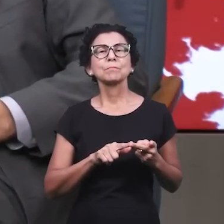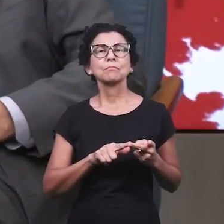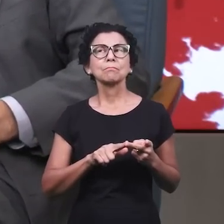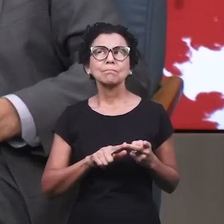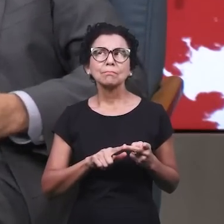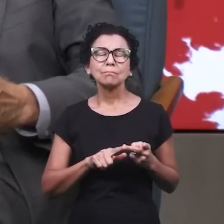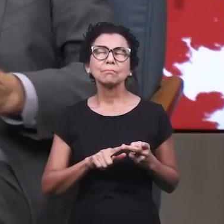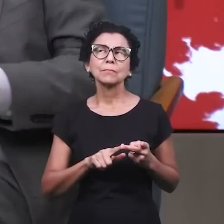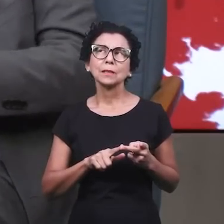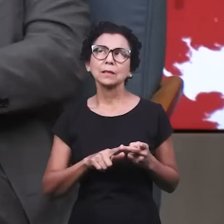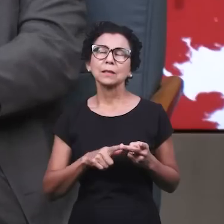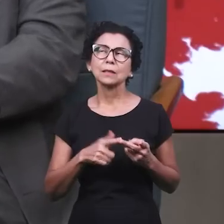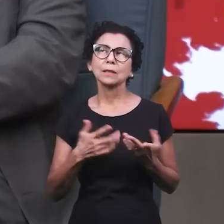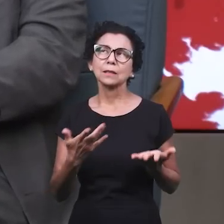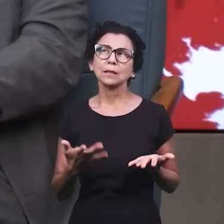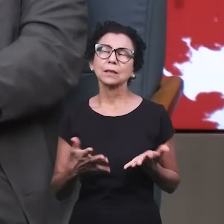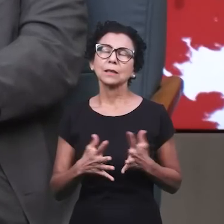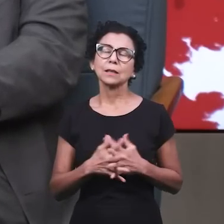porque eu